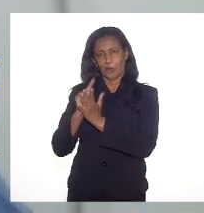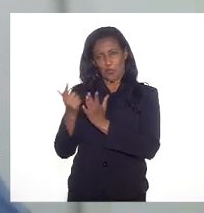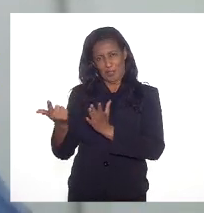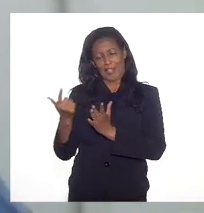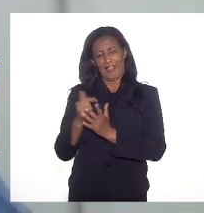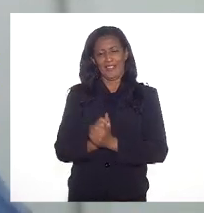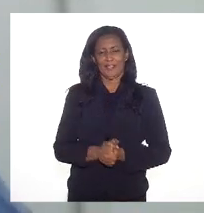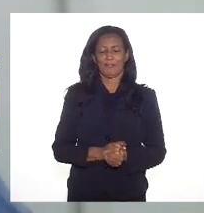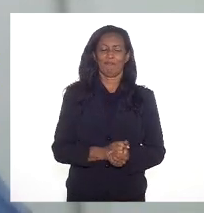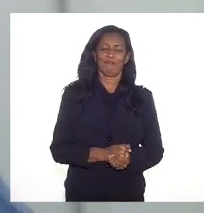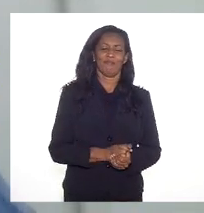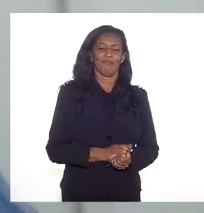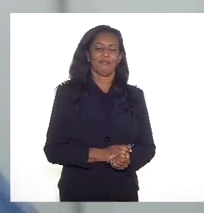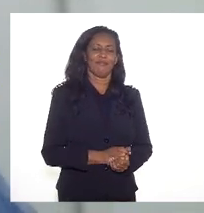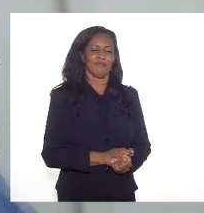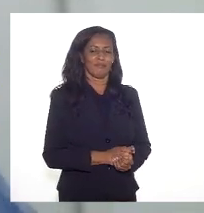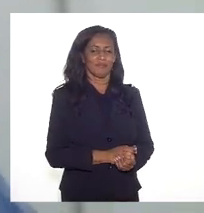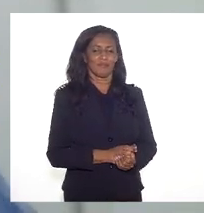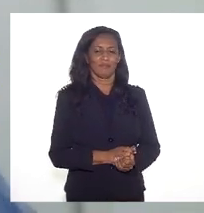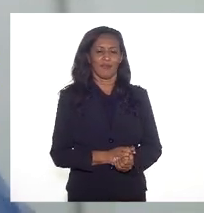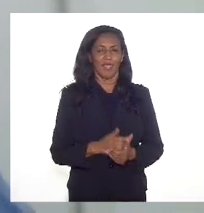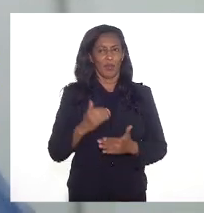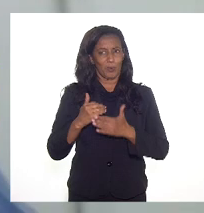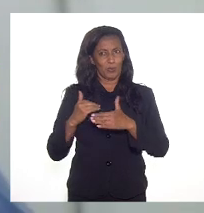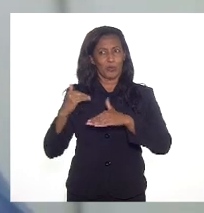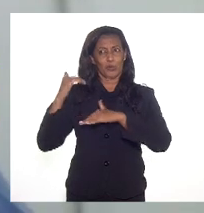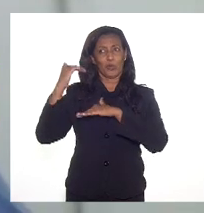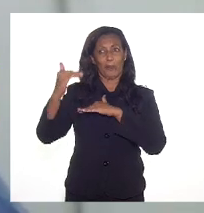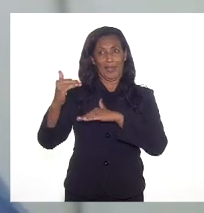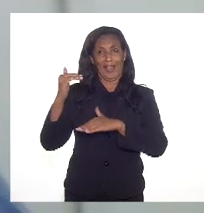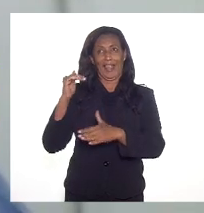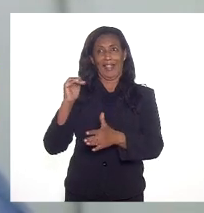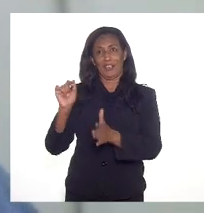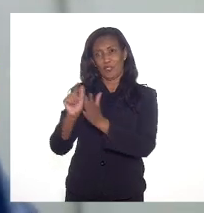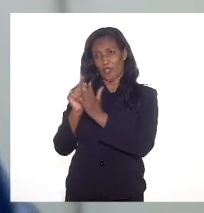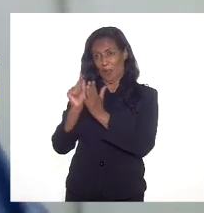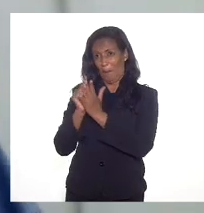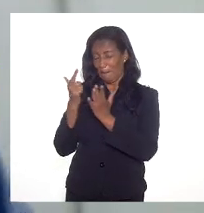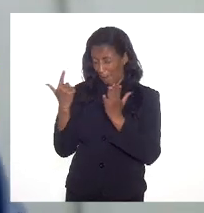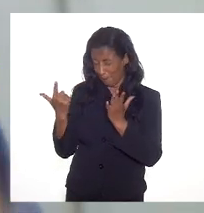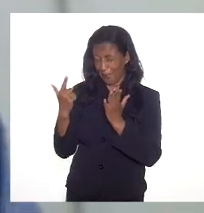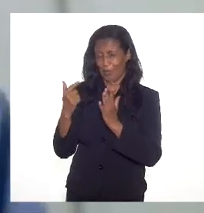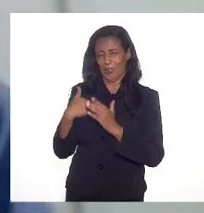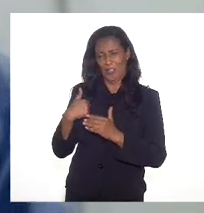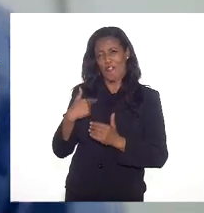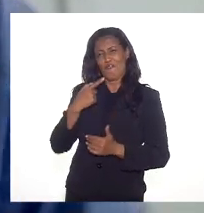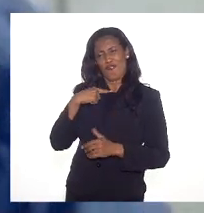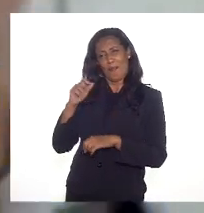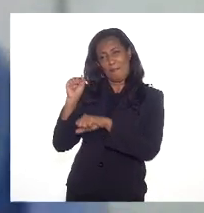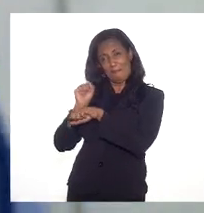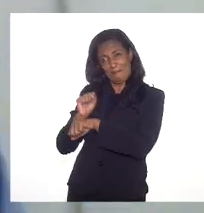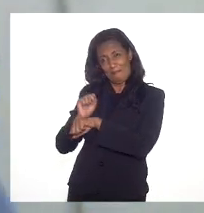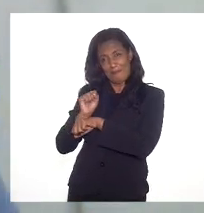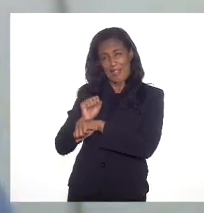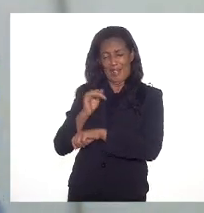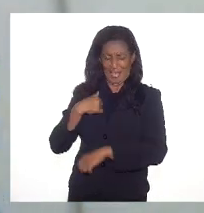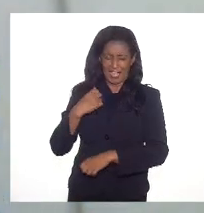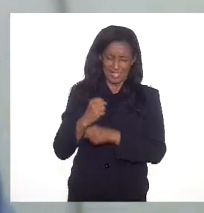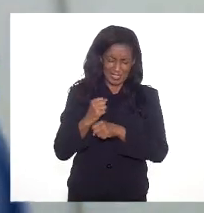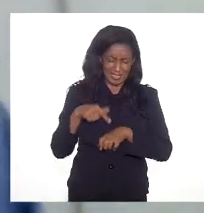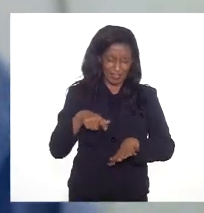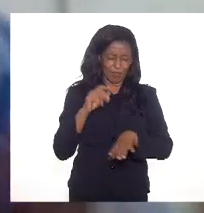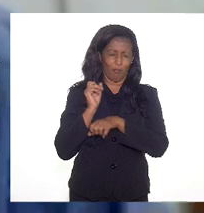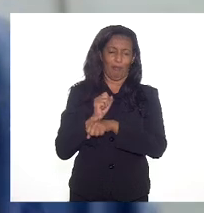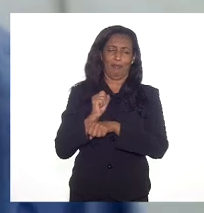superar, deputada Marta Rocha, de ler jornal em papel, eu pretendo superar, eu garanto que este ano eu